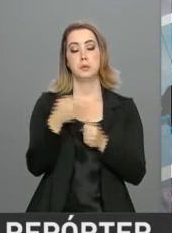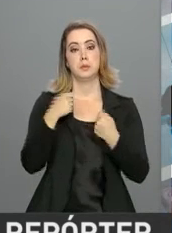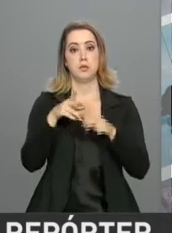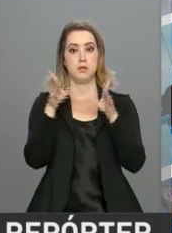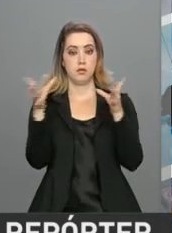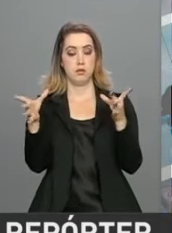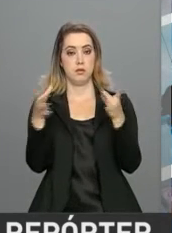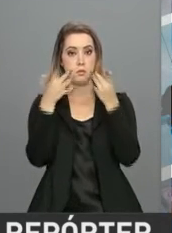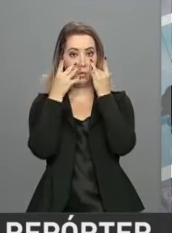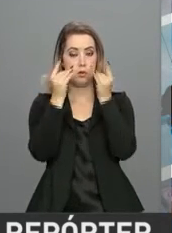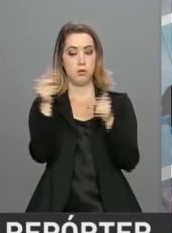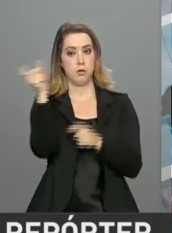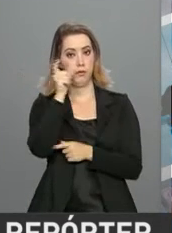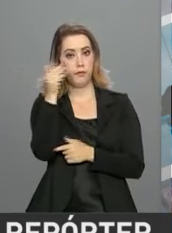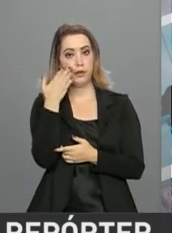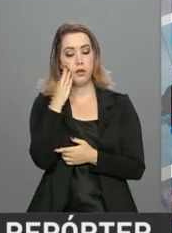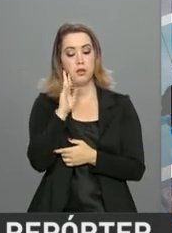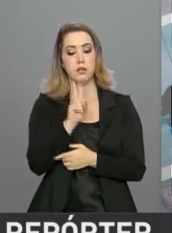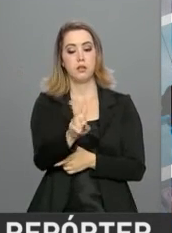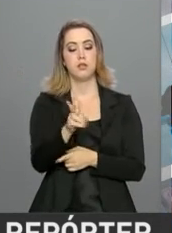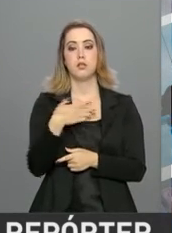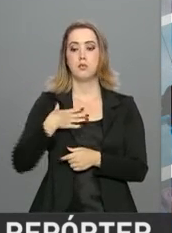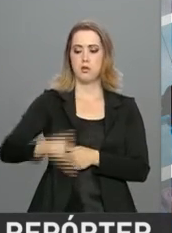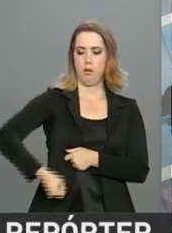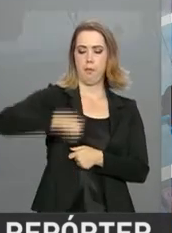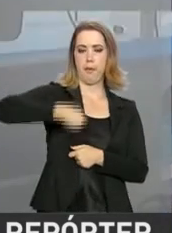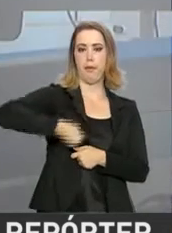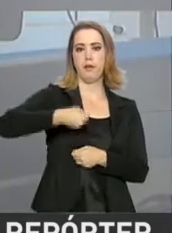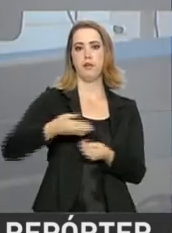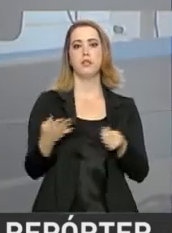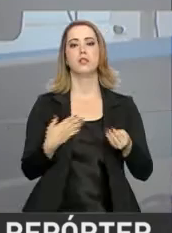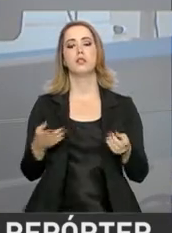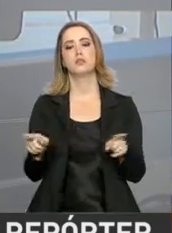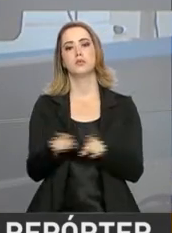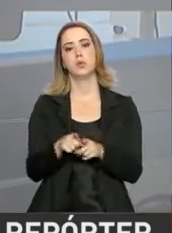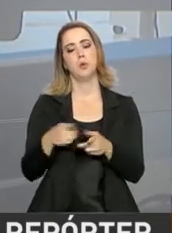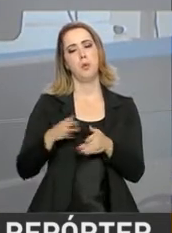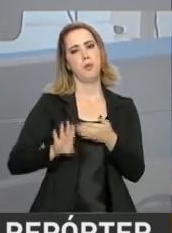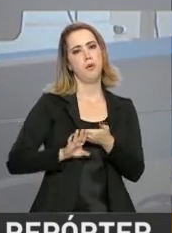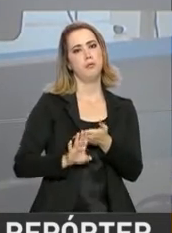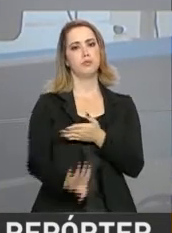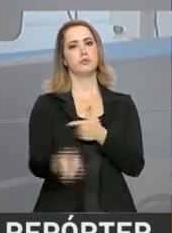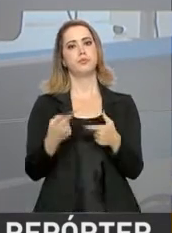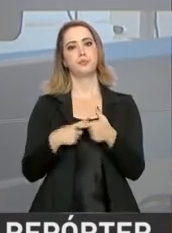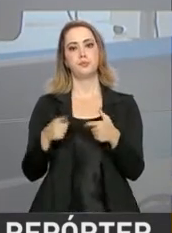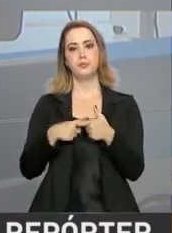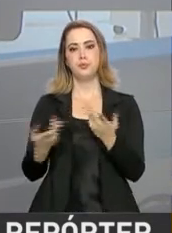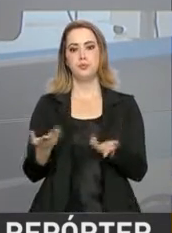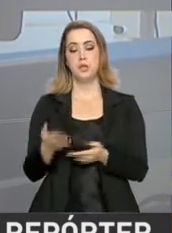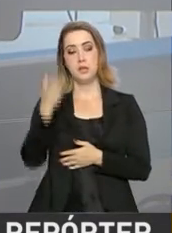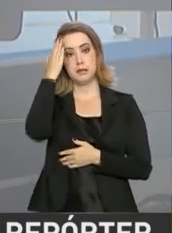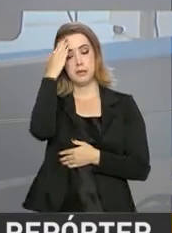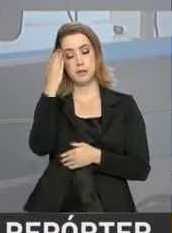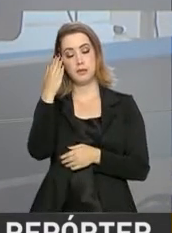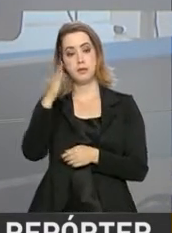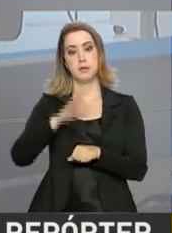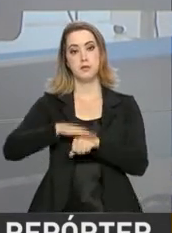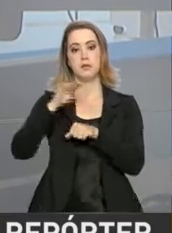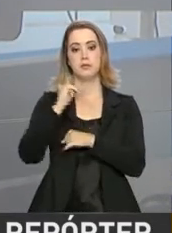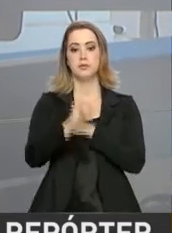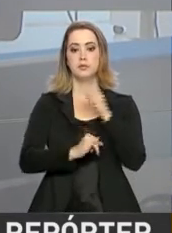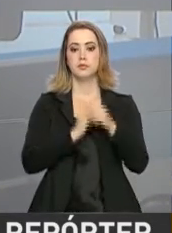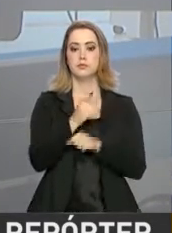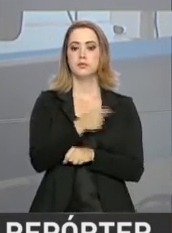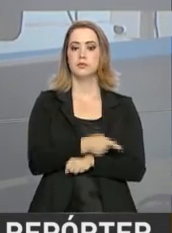de bagagens e saber os limites de isenção para evitar os problemas. Para mais informações sobre o Guia do Viajante, acesse